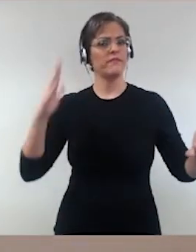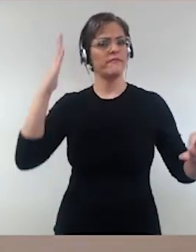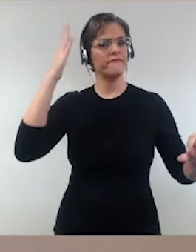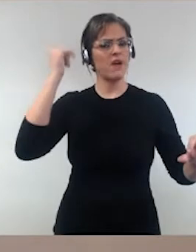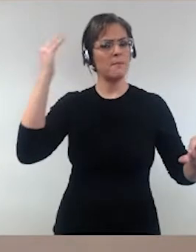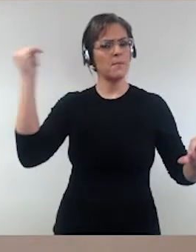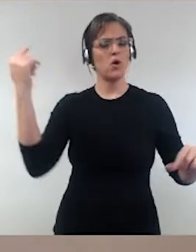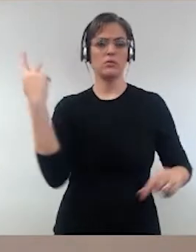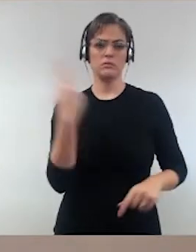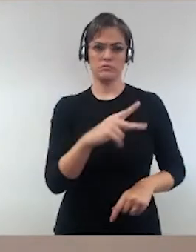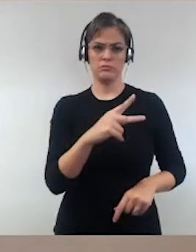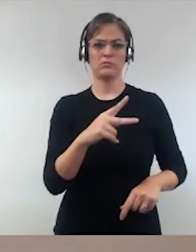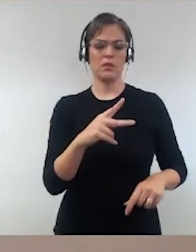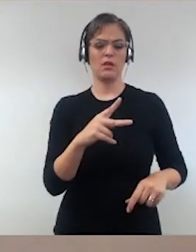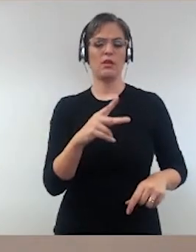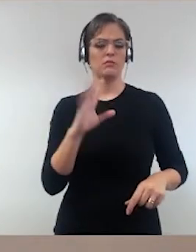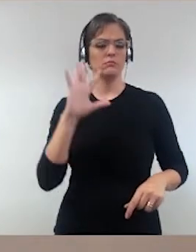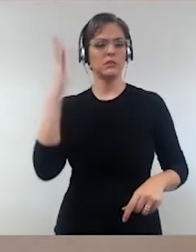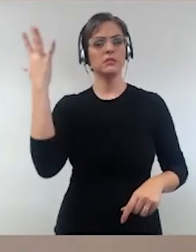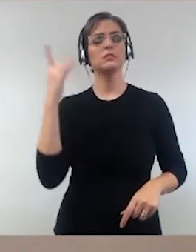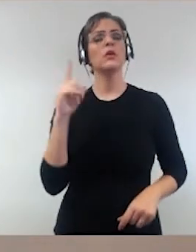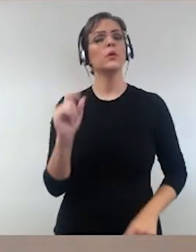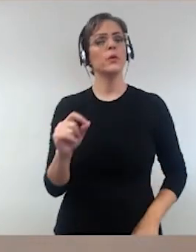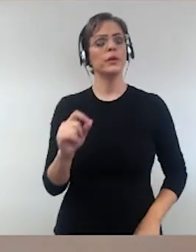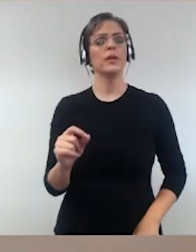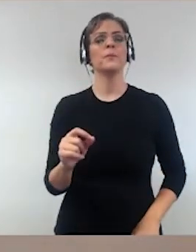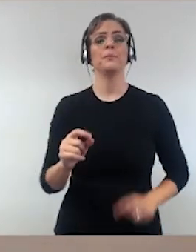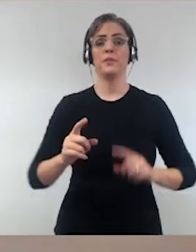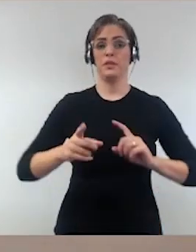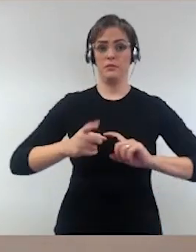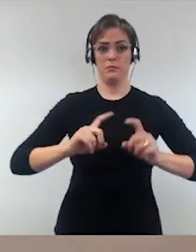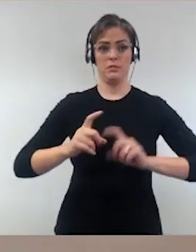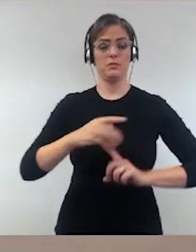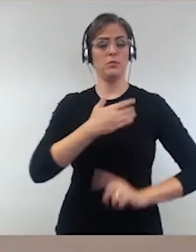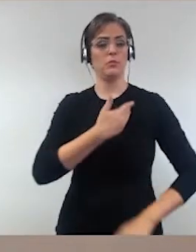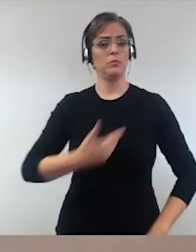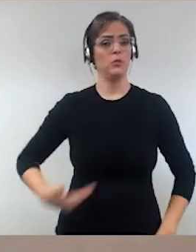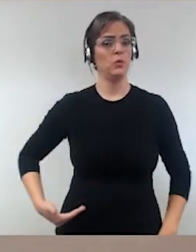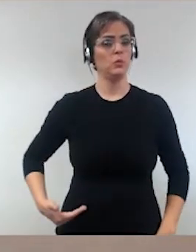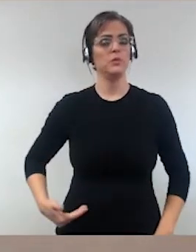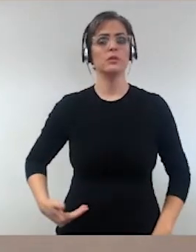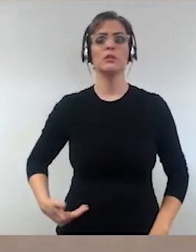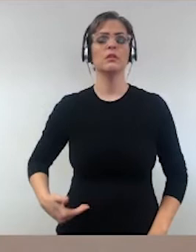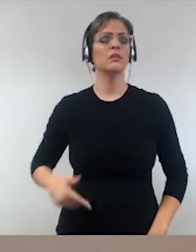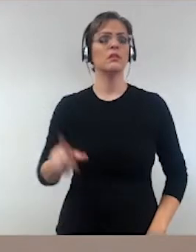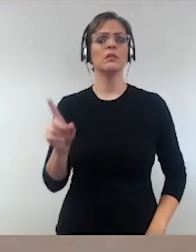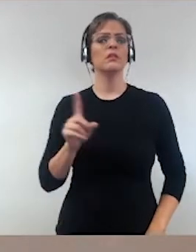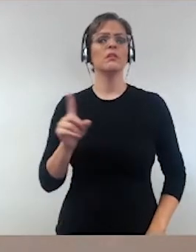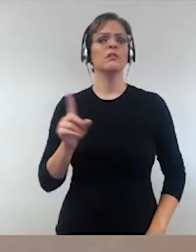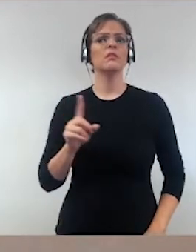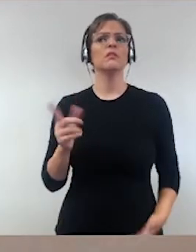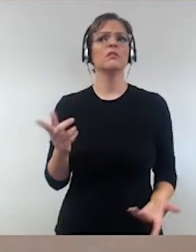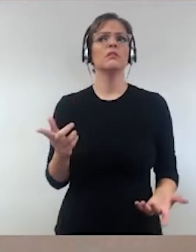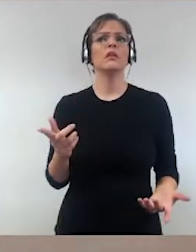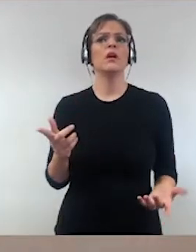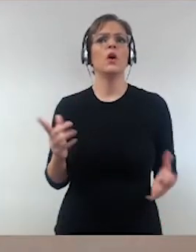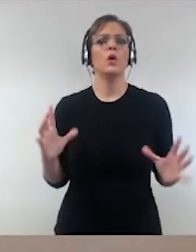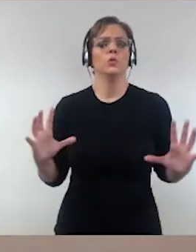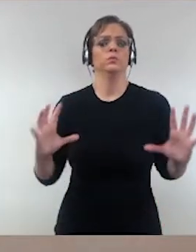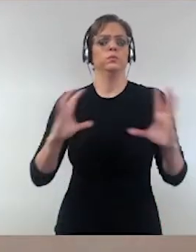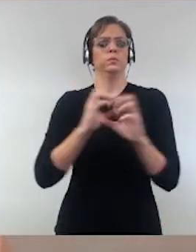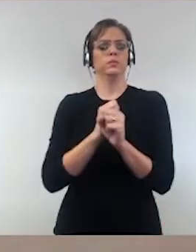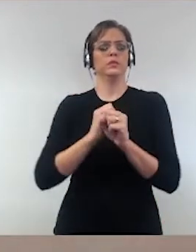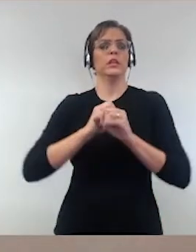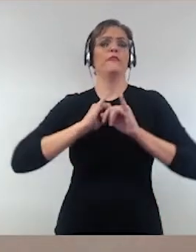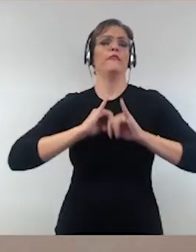professor Spiro Simitis, é a ideia de que a administração pública, ela não forma uma unidade informacional. Por